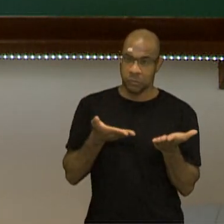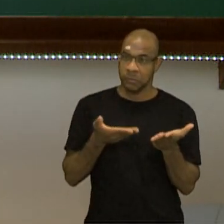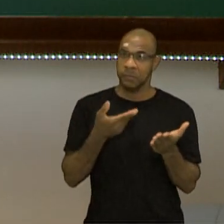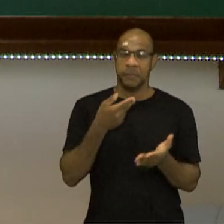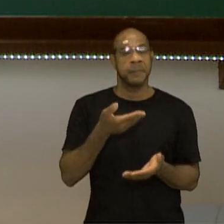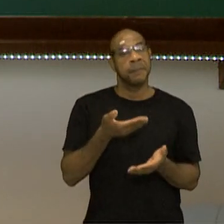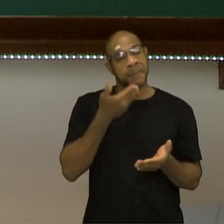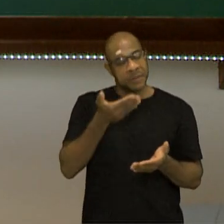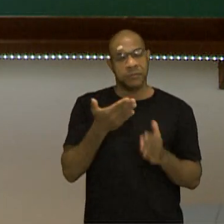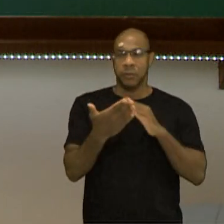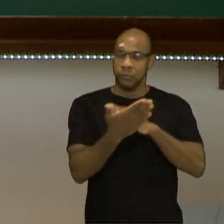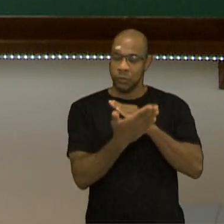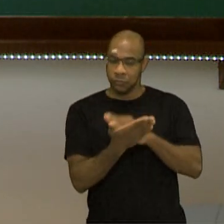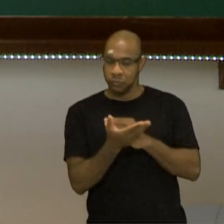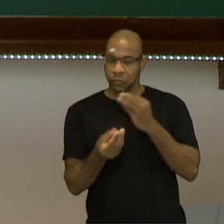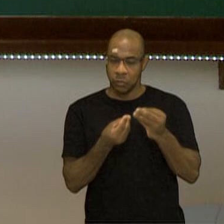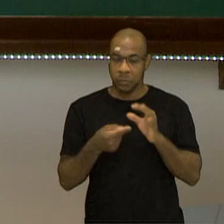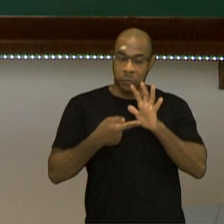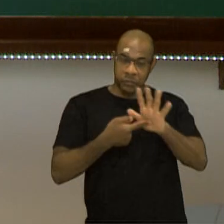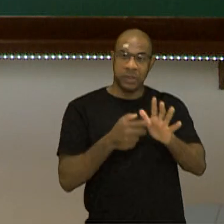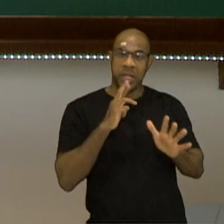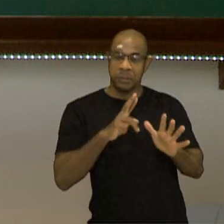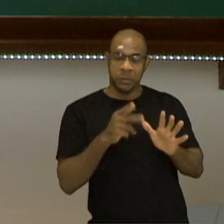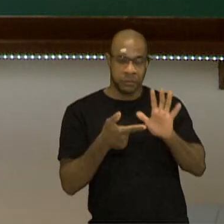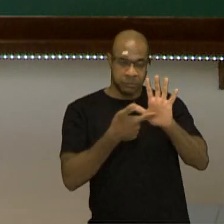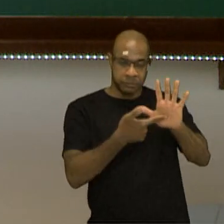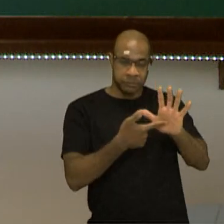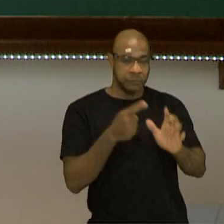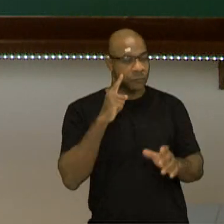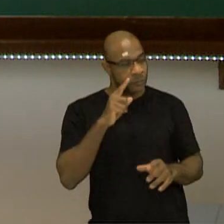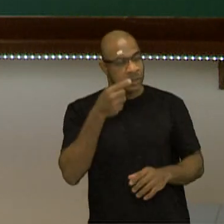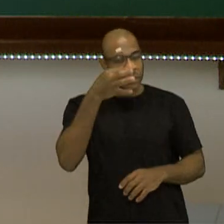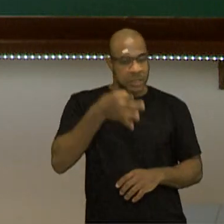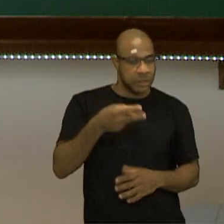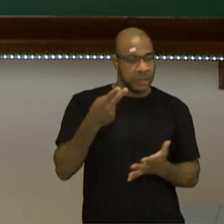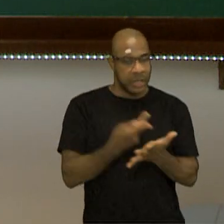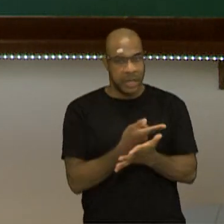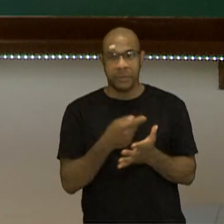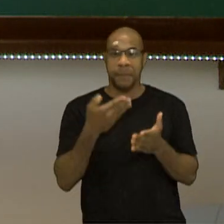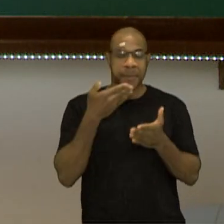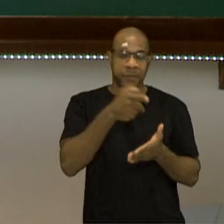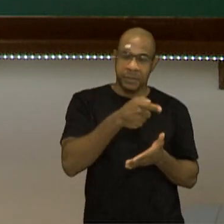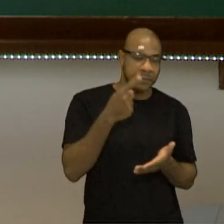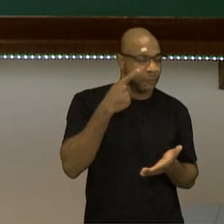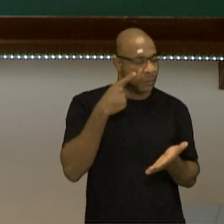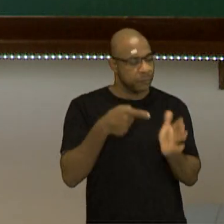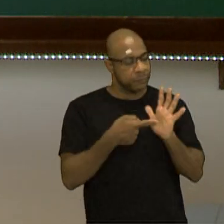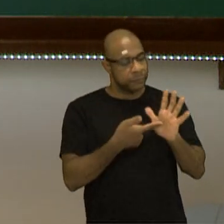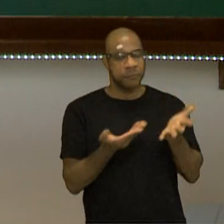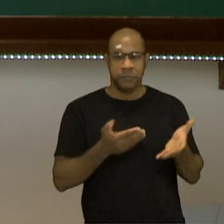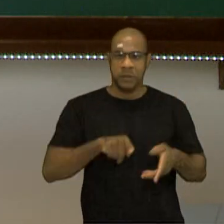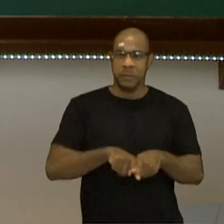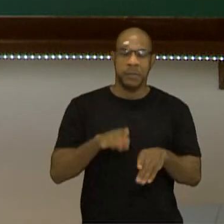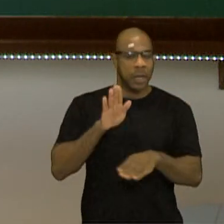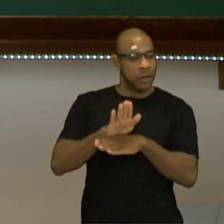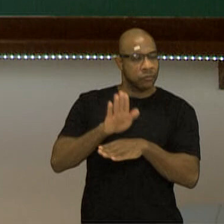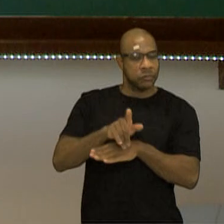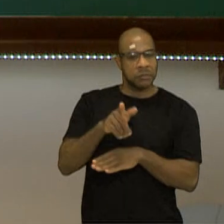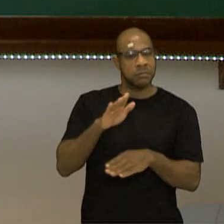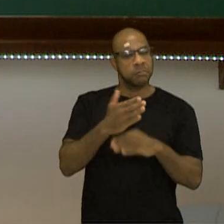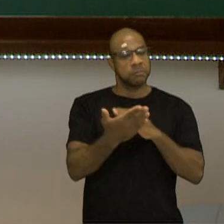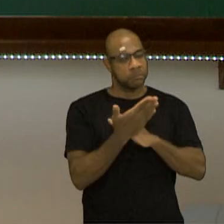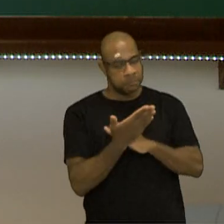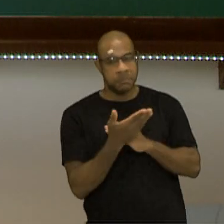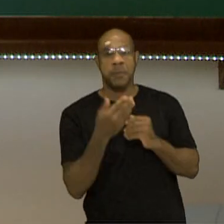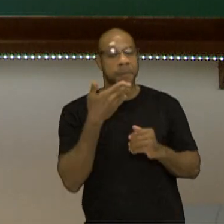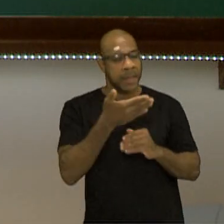a sua resposta que você fez para que ele possa conferir, né, a parte aí da estrutura, dar uma olhadinha e te ajudar na dificuldade que você teve na